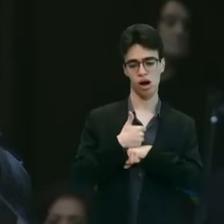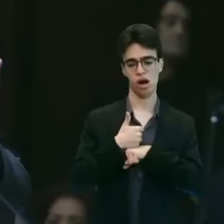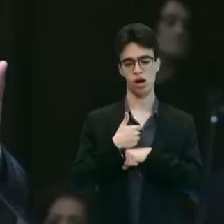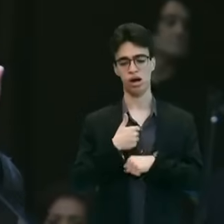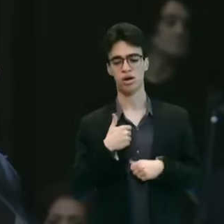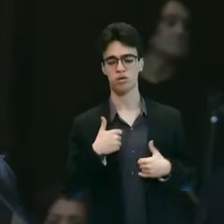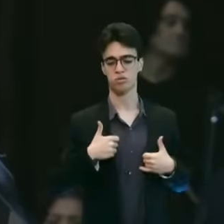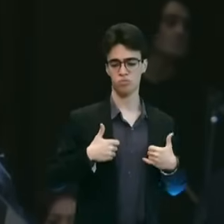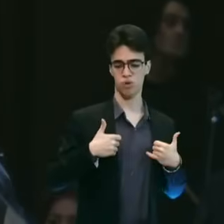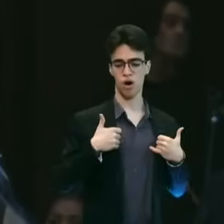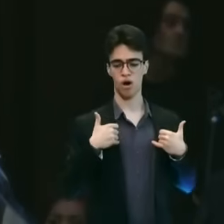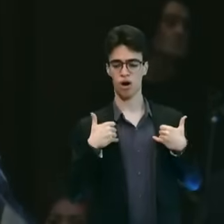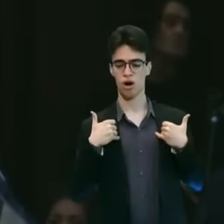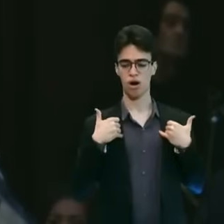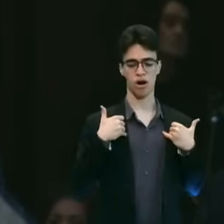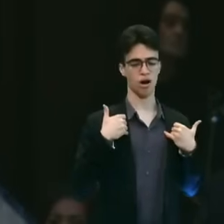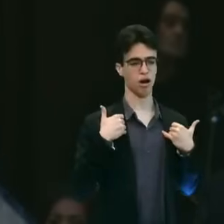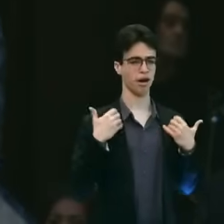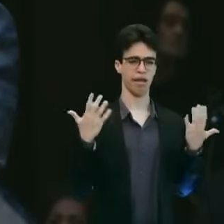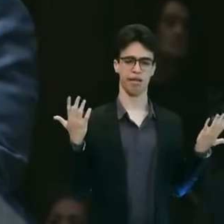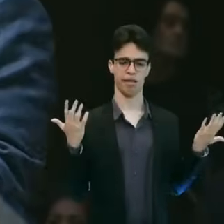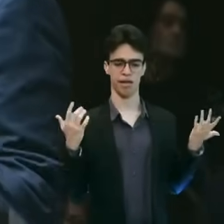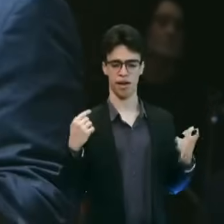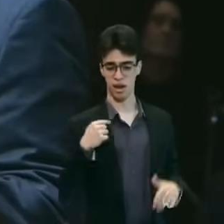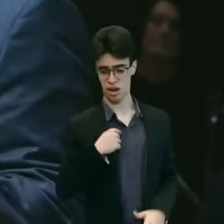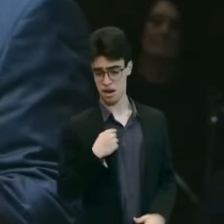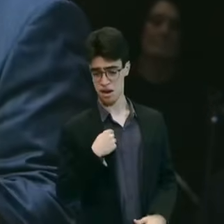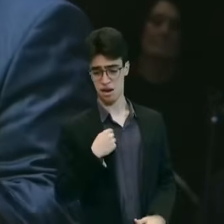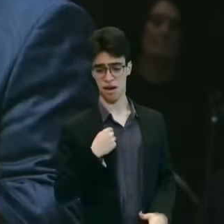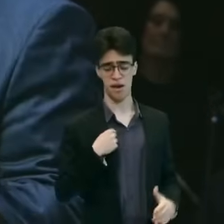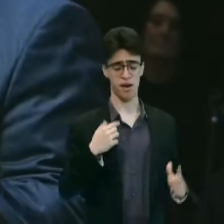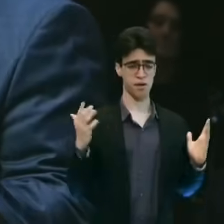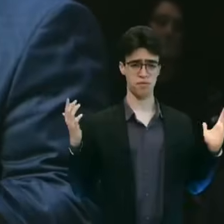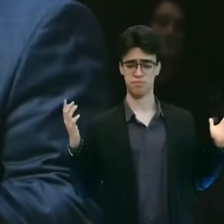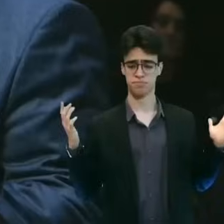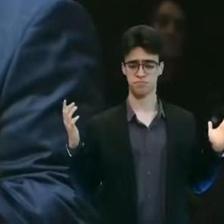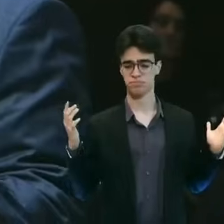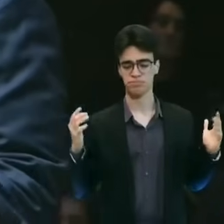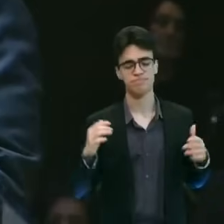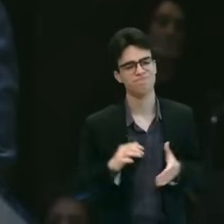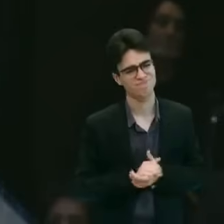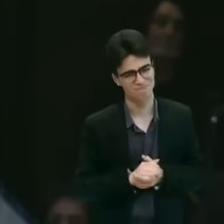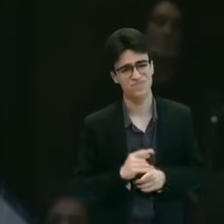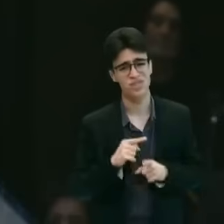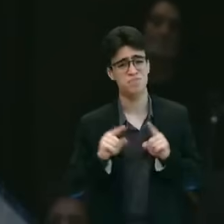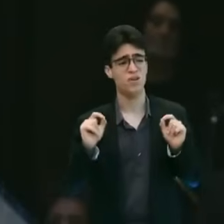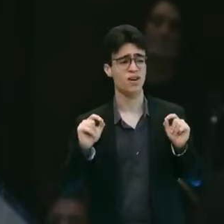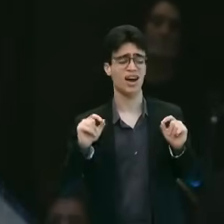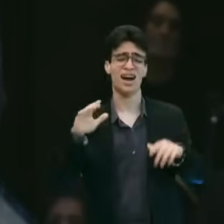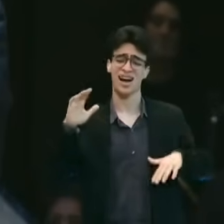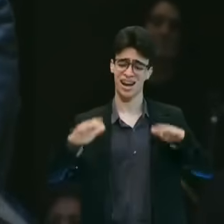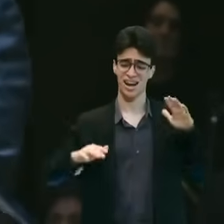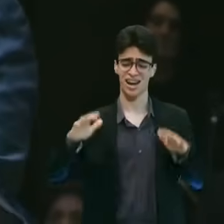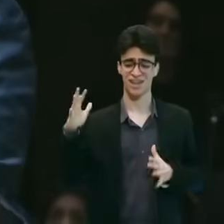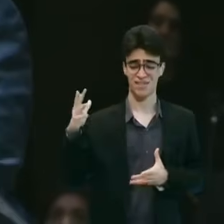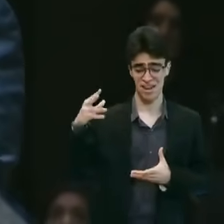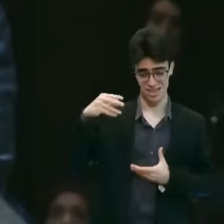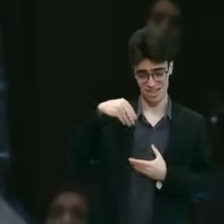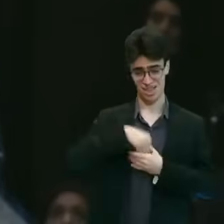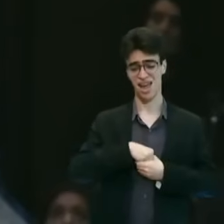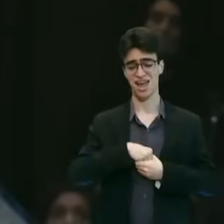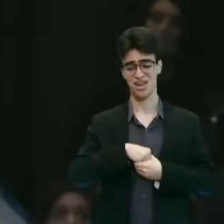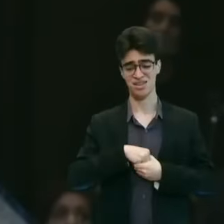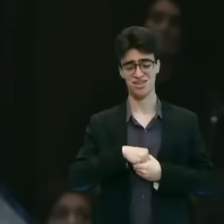meu nariz. Afinal de contas, sou eu. E aí, às vezes, vem dentro da gente